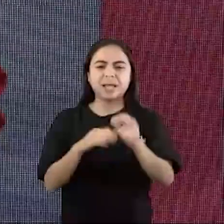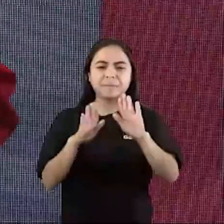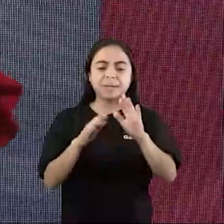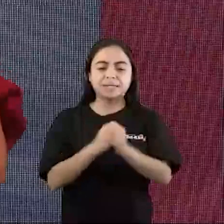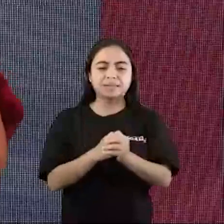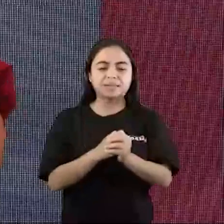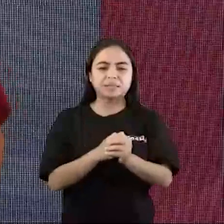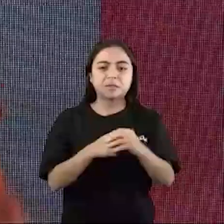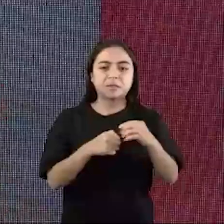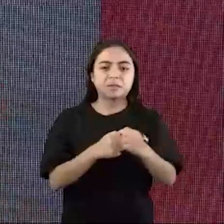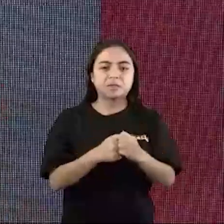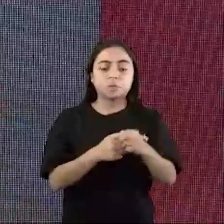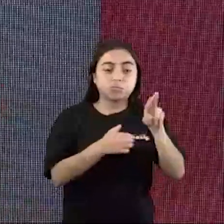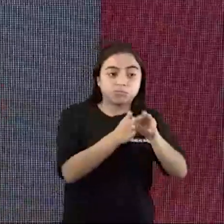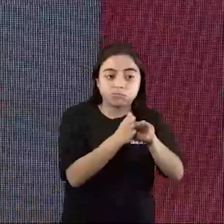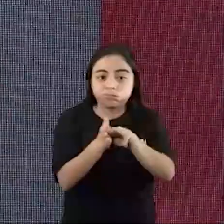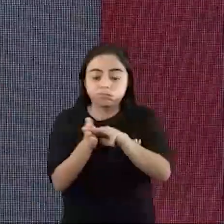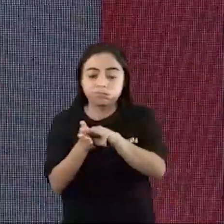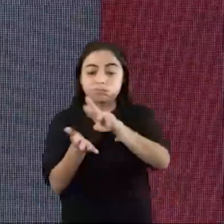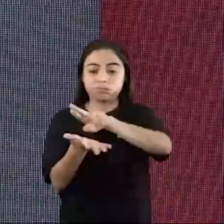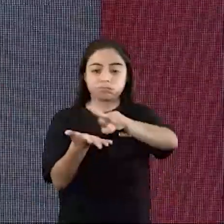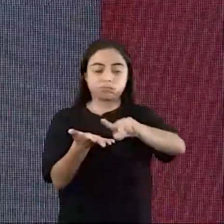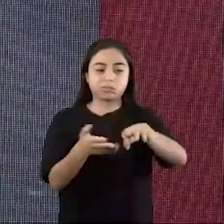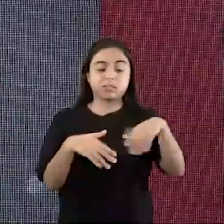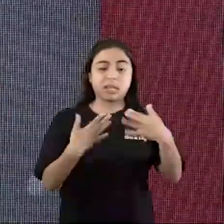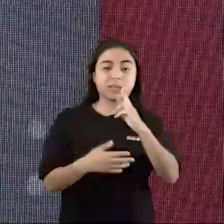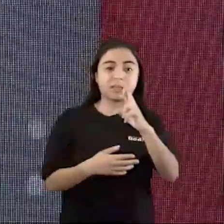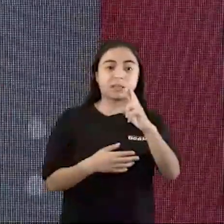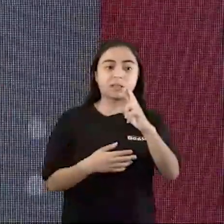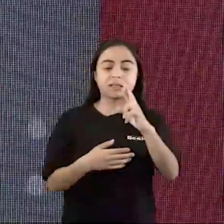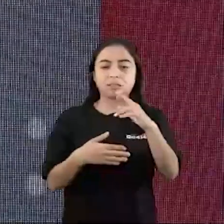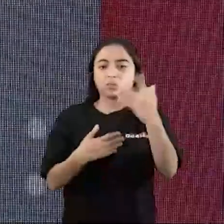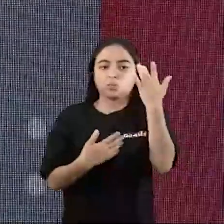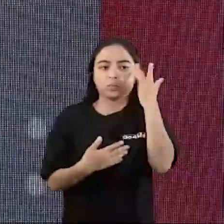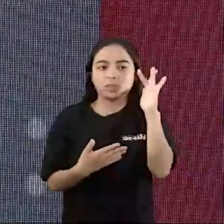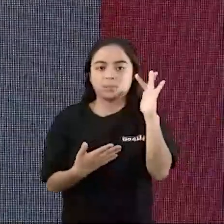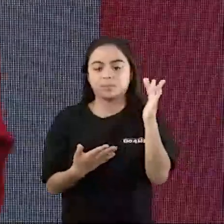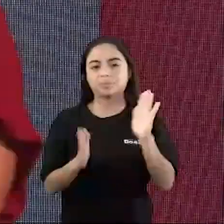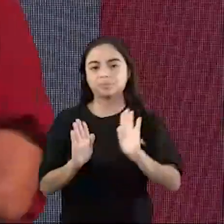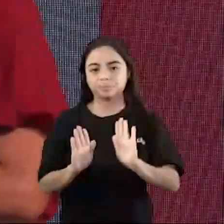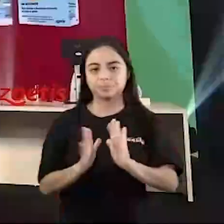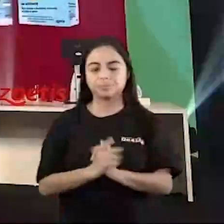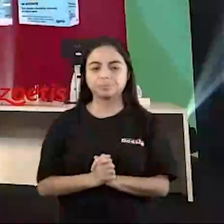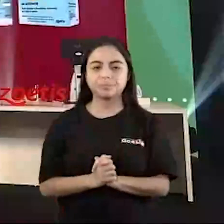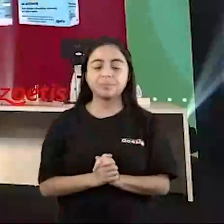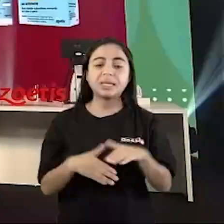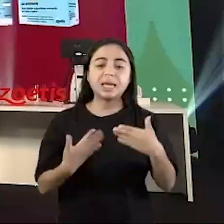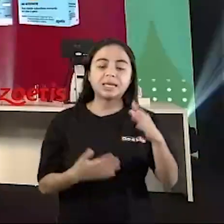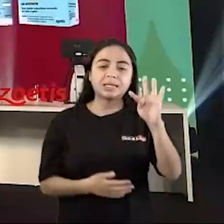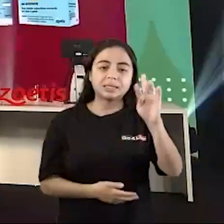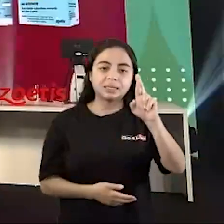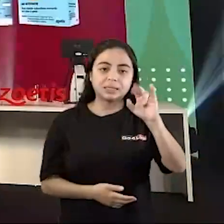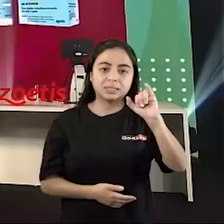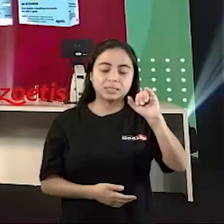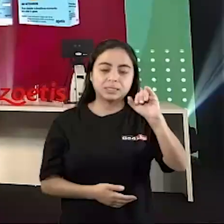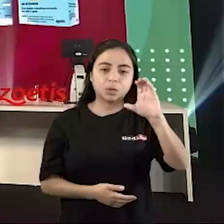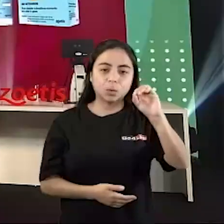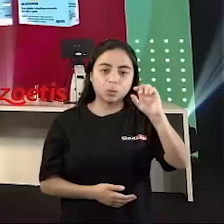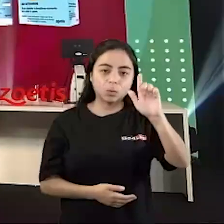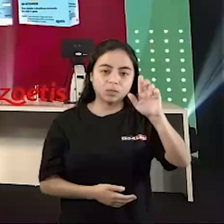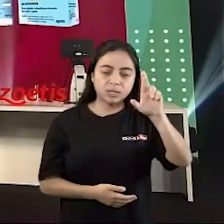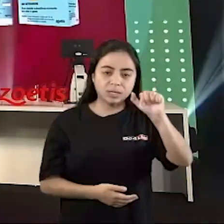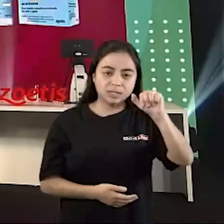corticoide, usar antibiótico, você não vai saber quem fez o paciente responder. Perfeito. E o tricograma não seria muito útil até mesmo